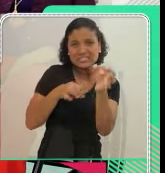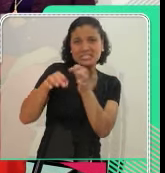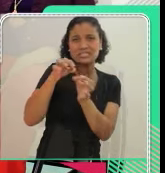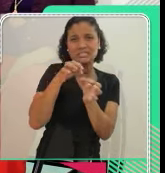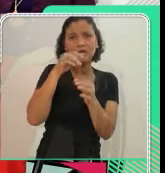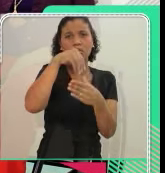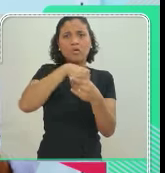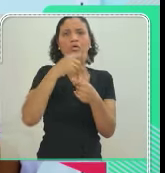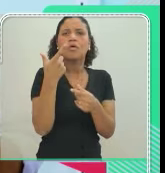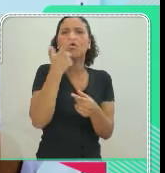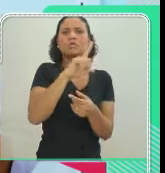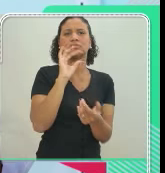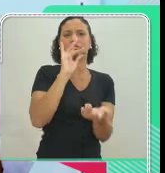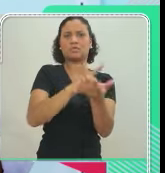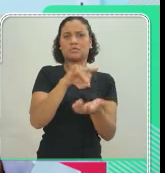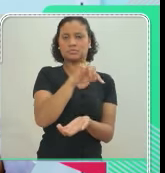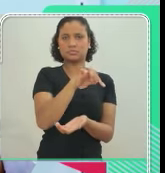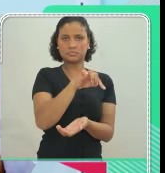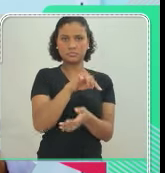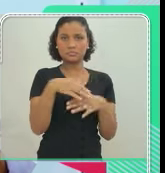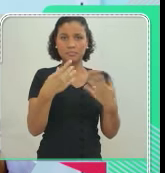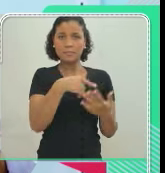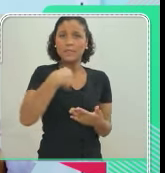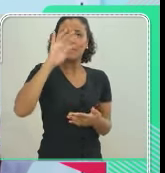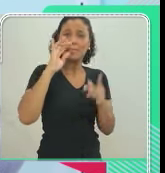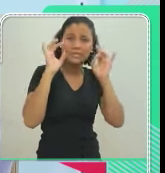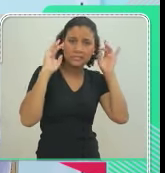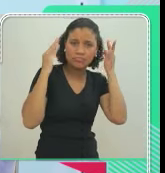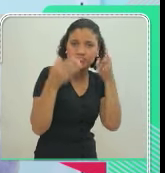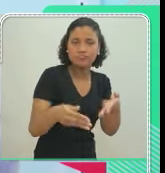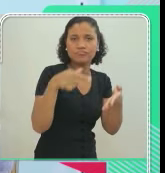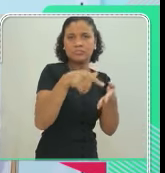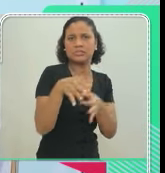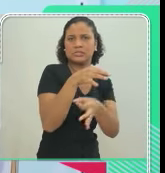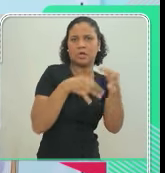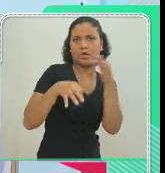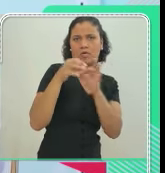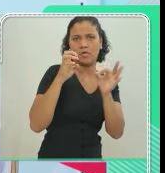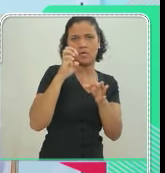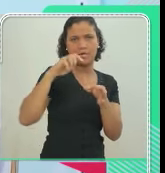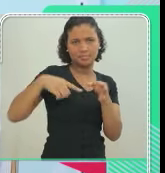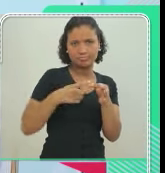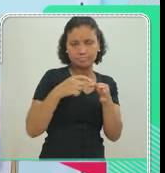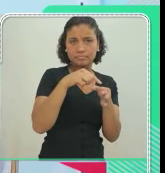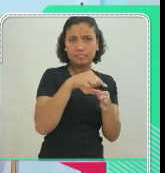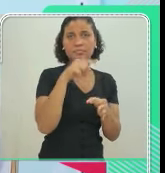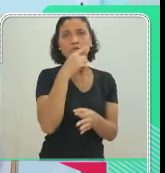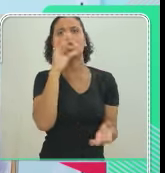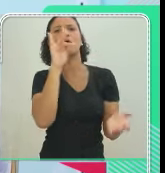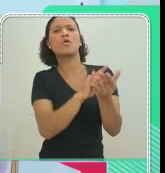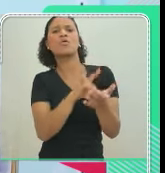mais especializadas. As células-tronco embrionárias, que são oriundas de embriões que foram fertilizados